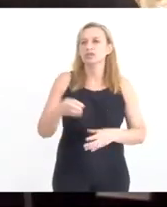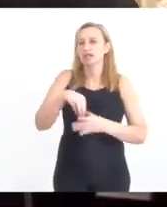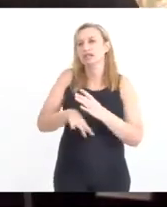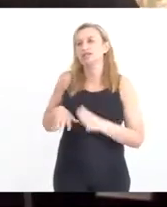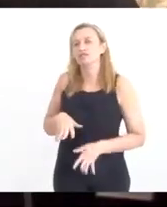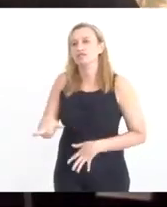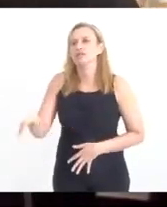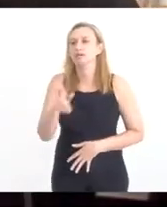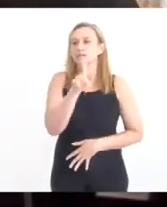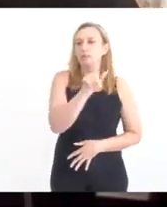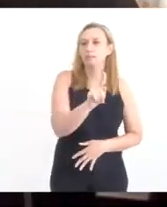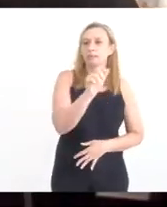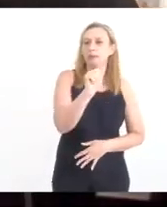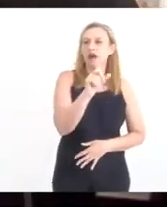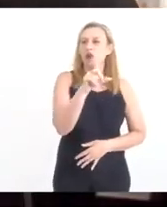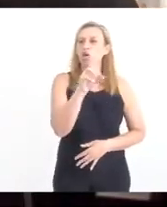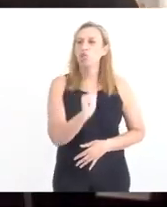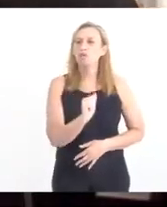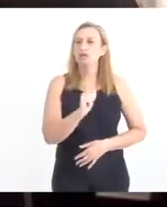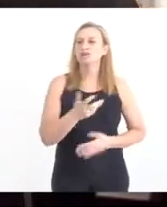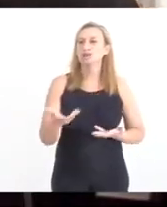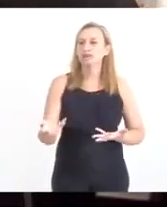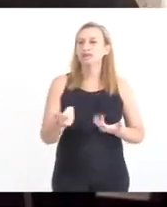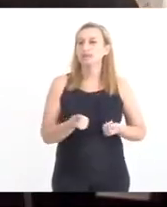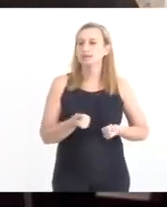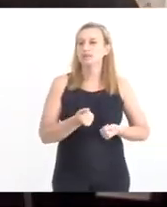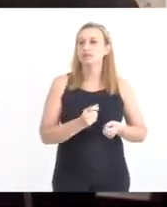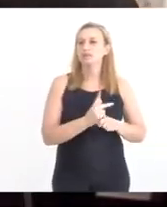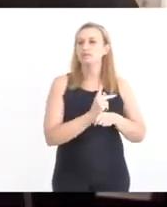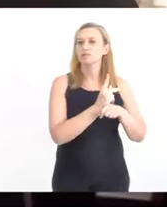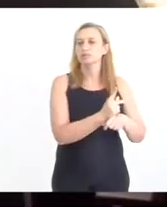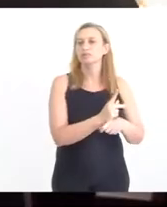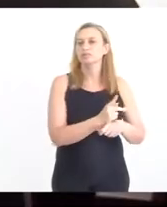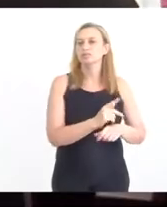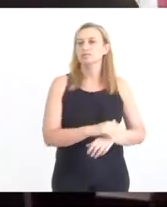Paloma Gomes vai receber a homenagem